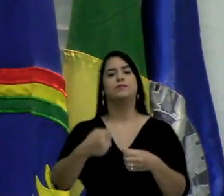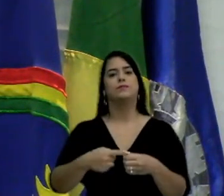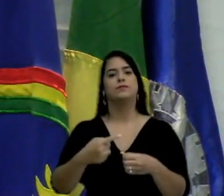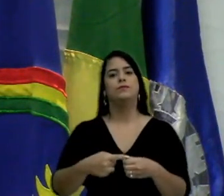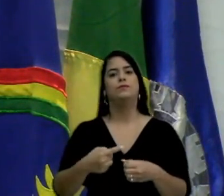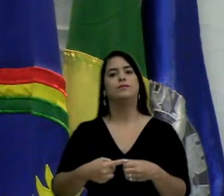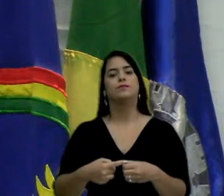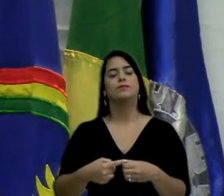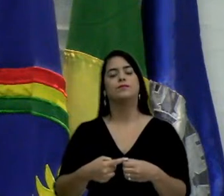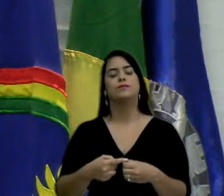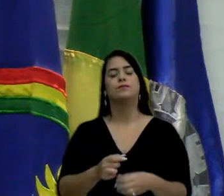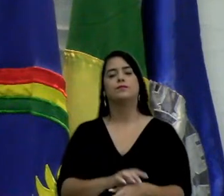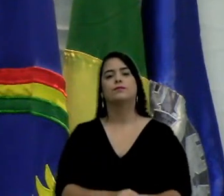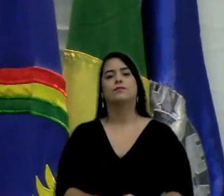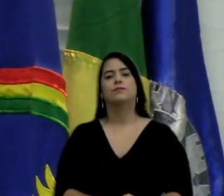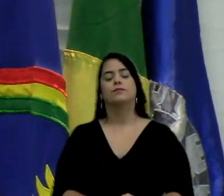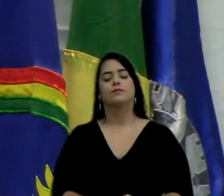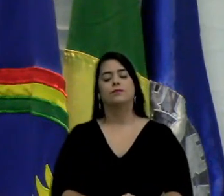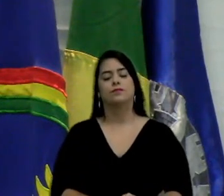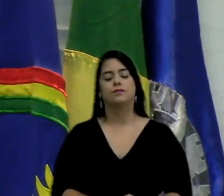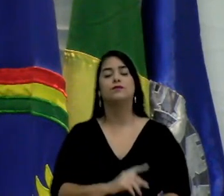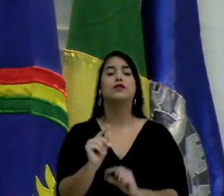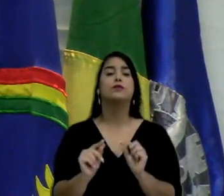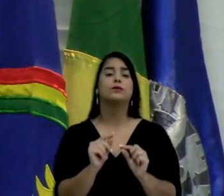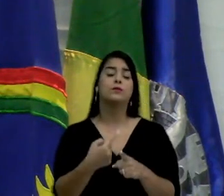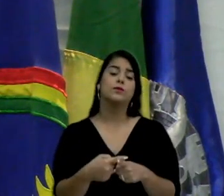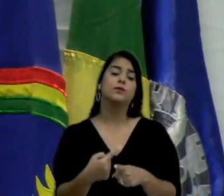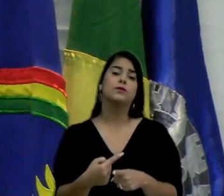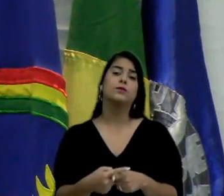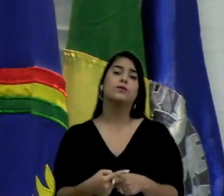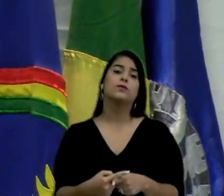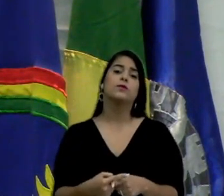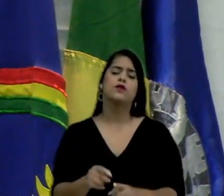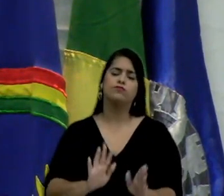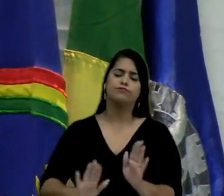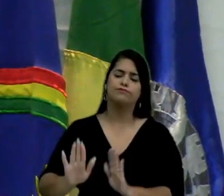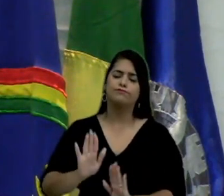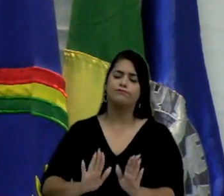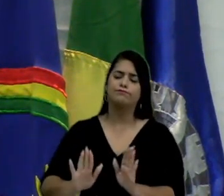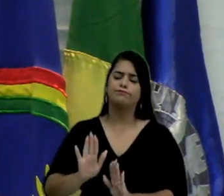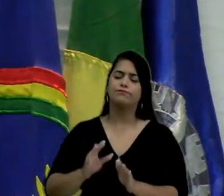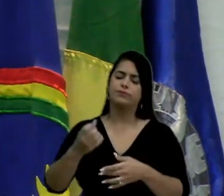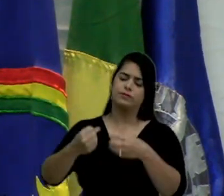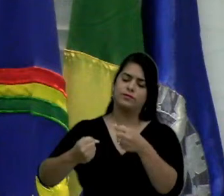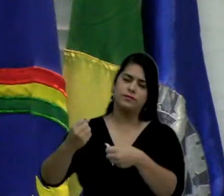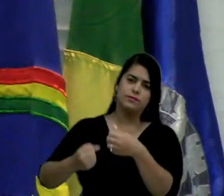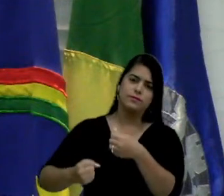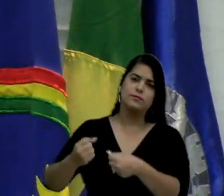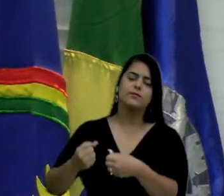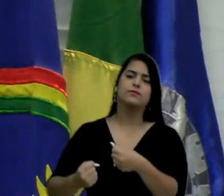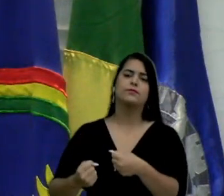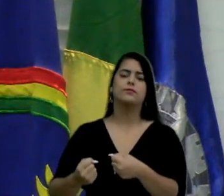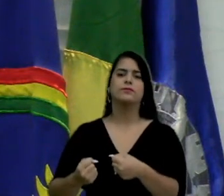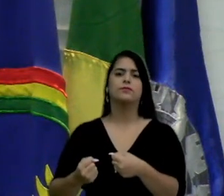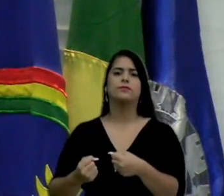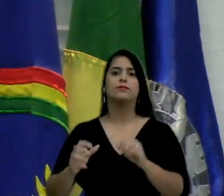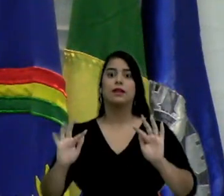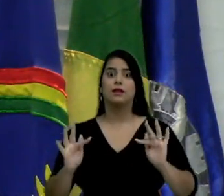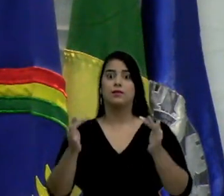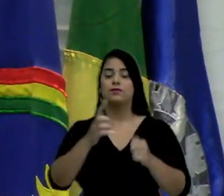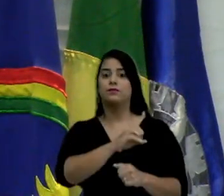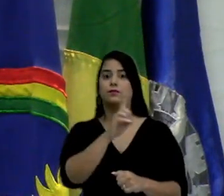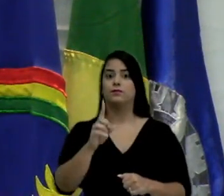região e na questão de defesa da produção e essa a espite que acontece dia